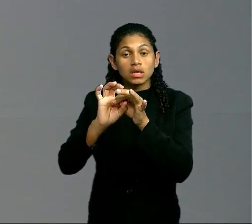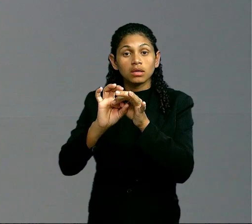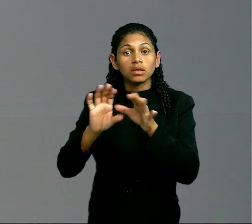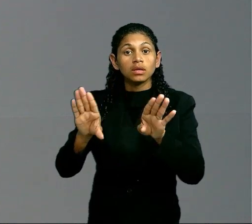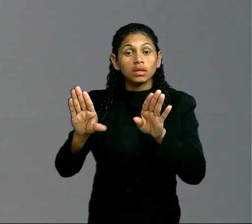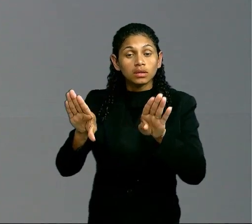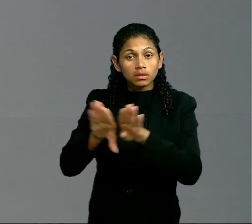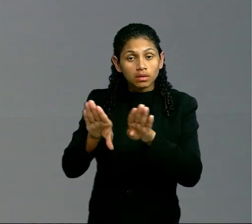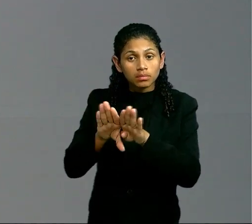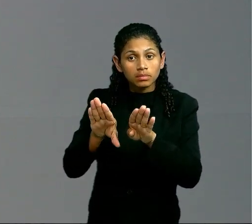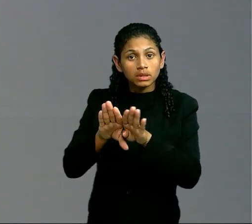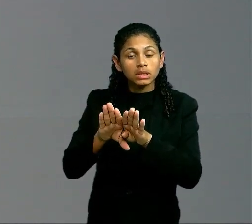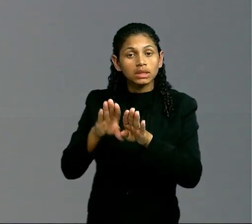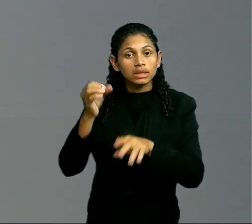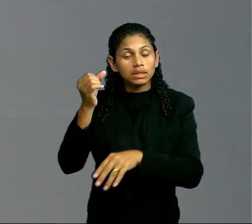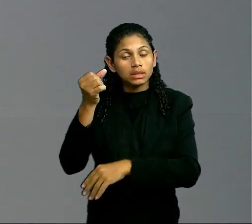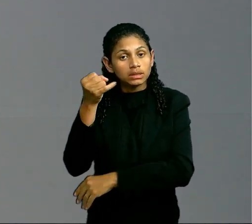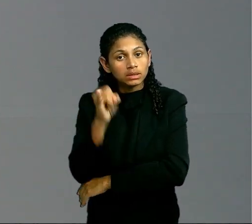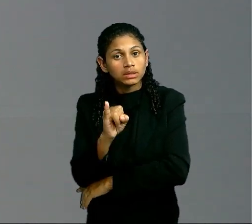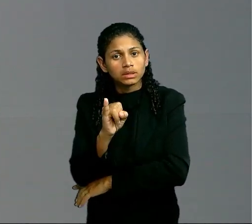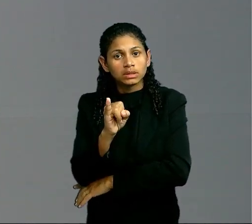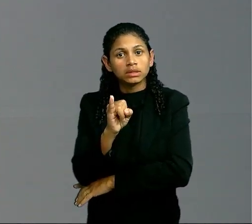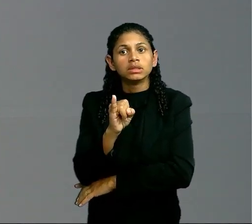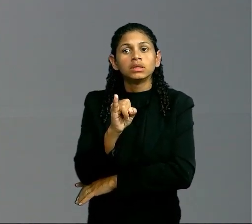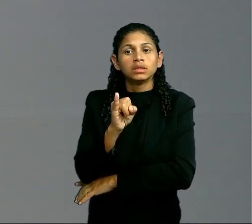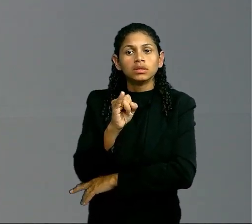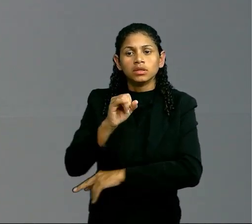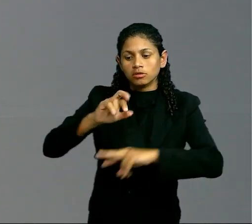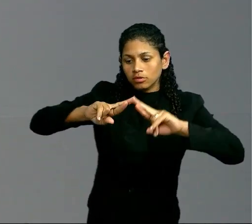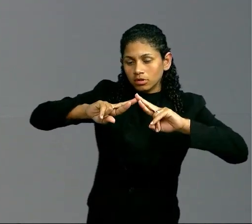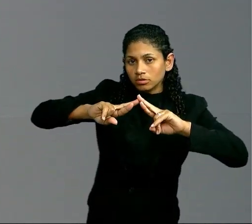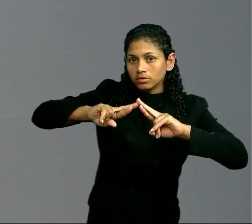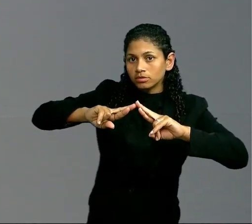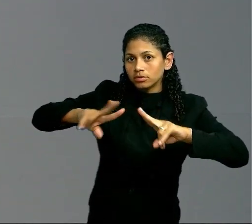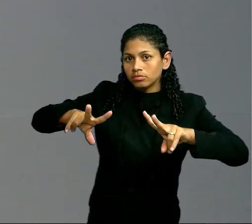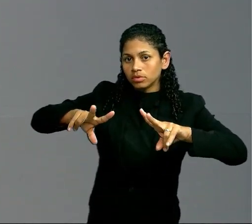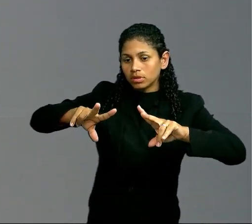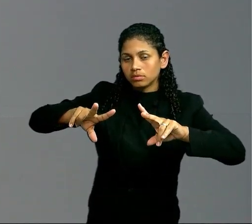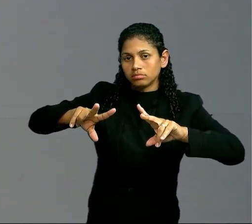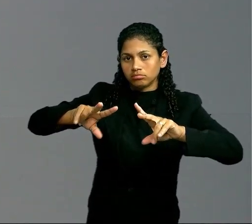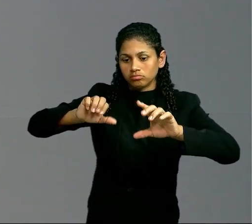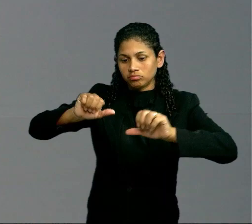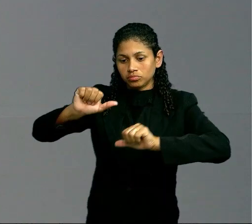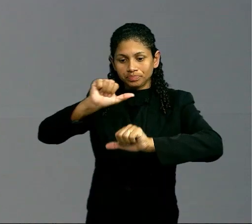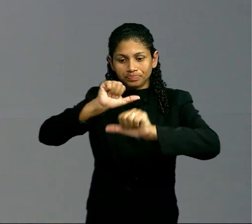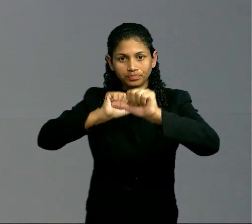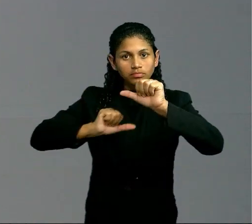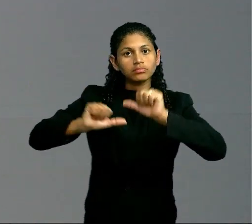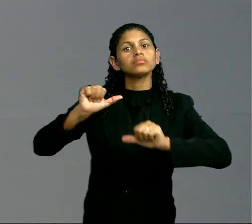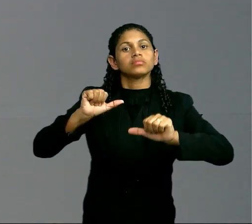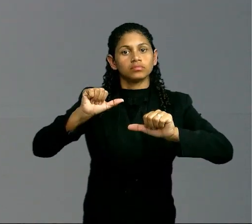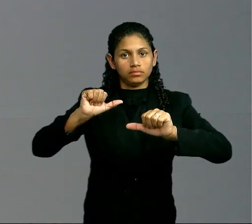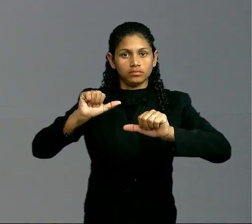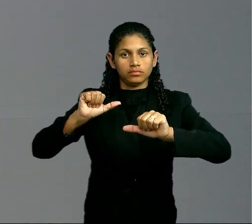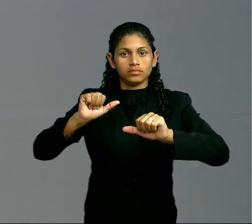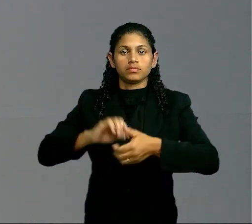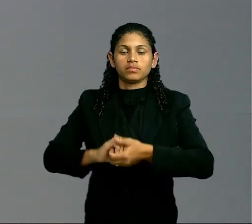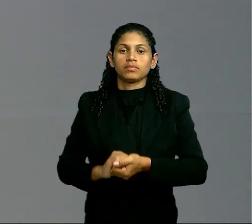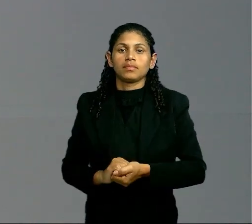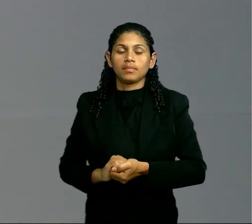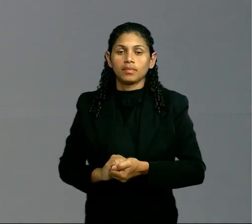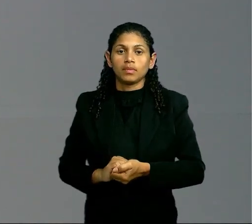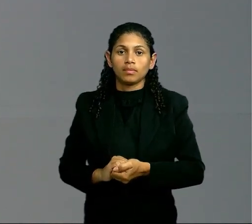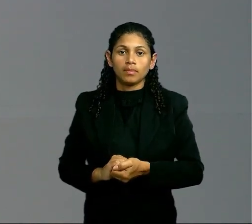porque a depender do escritor, a depender da situação, do contexto, outras conjunções